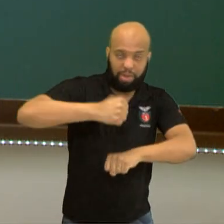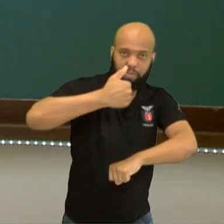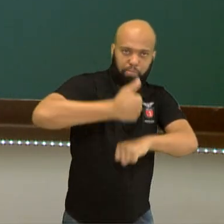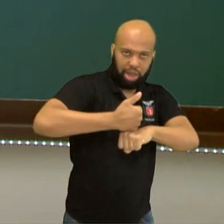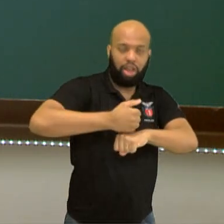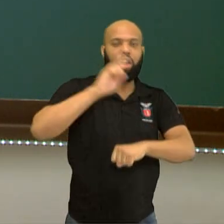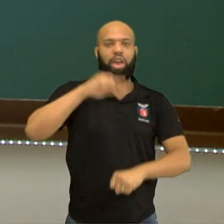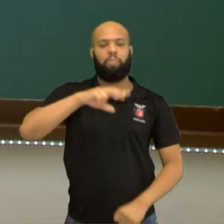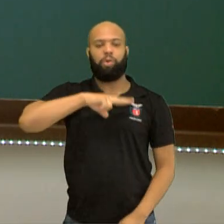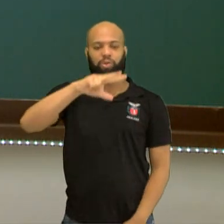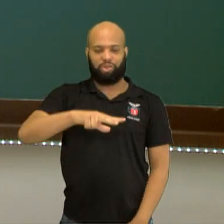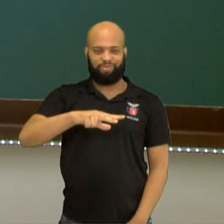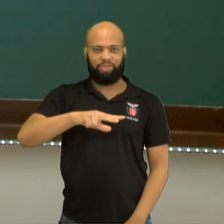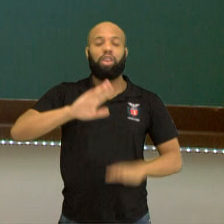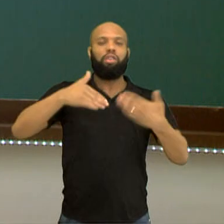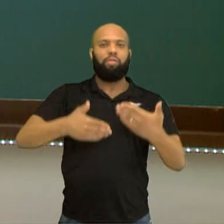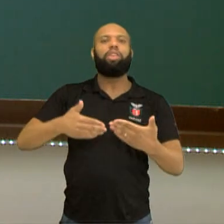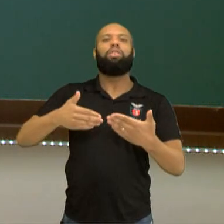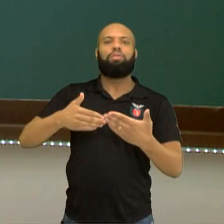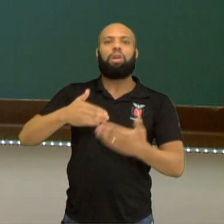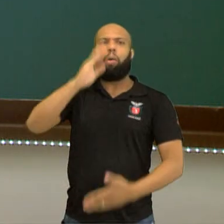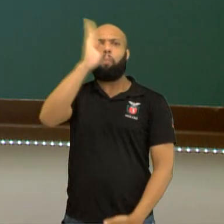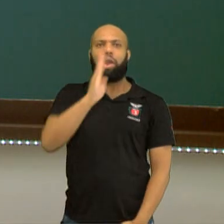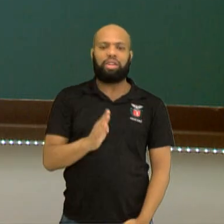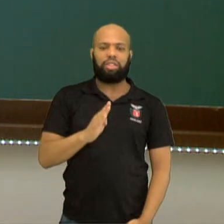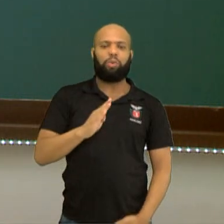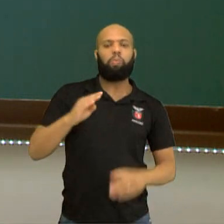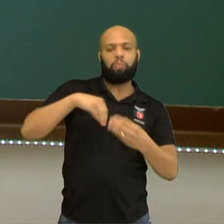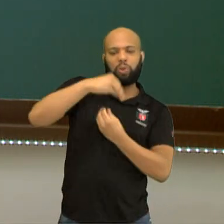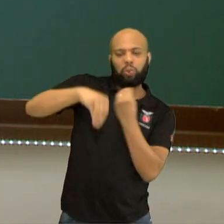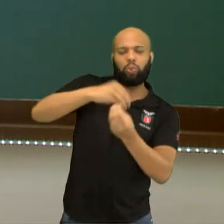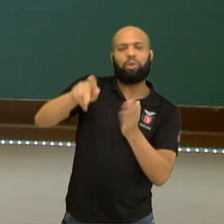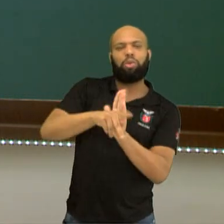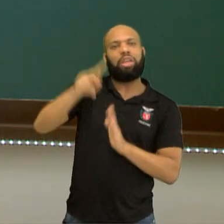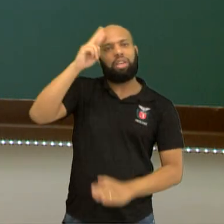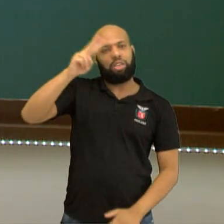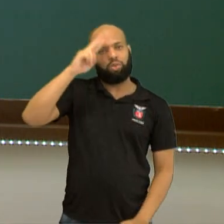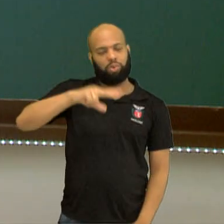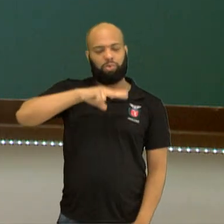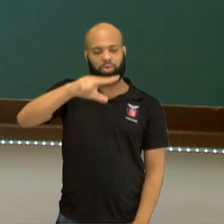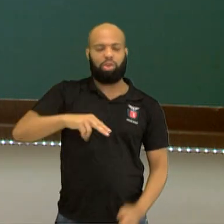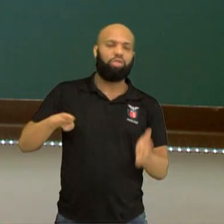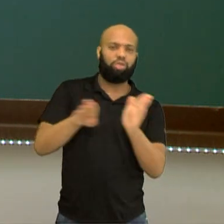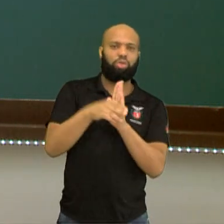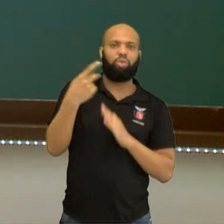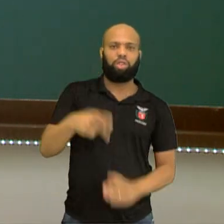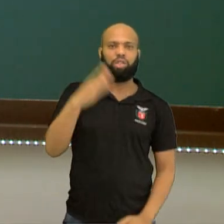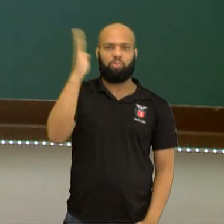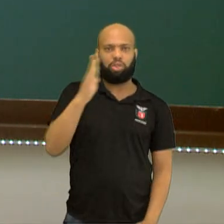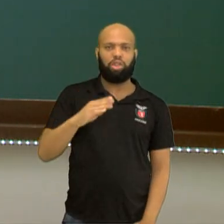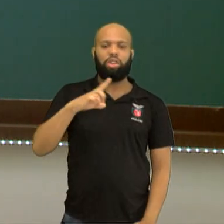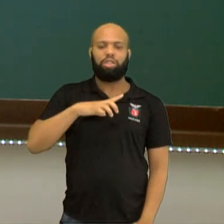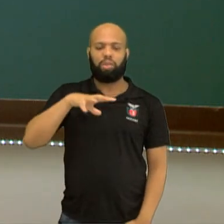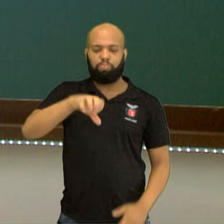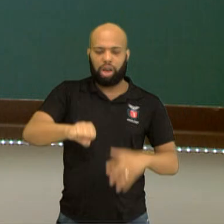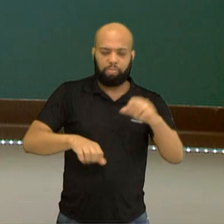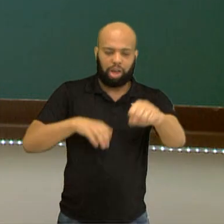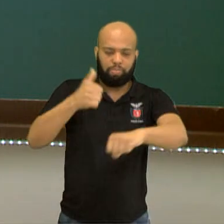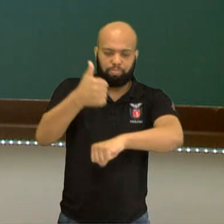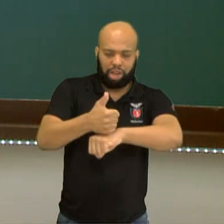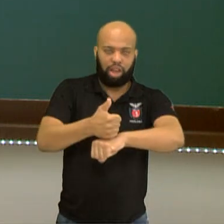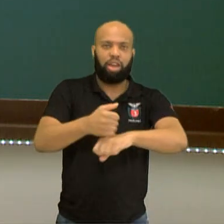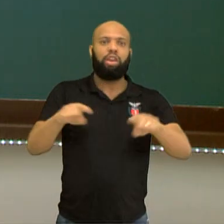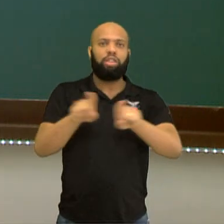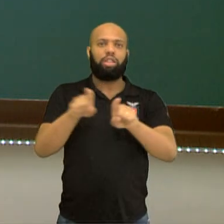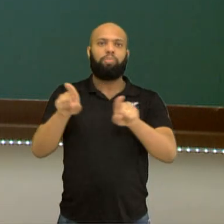história do Brasil se confunde, né, com a história dos portugueses chegando em nosso território, ocupando essas áreas e trazendo a